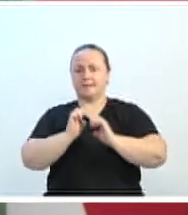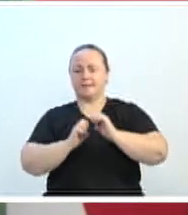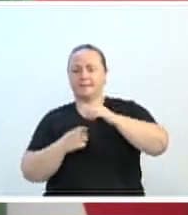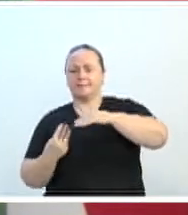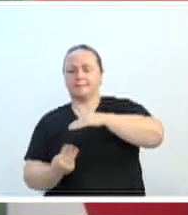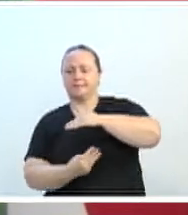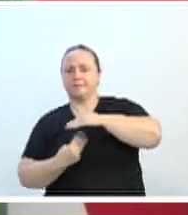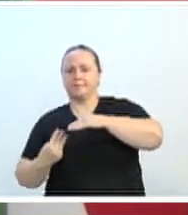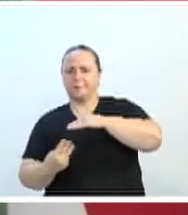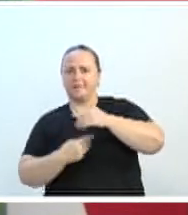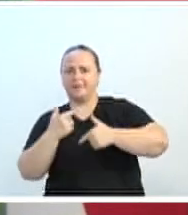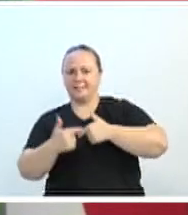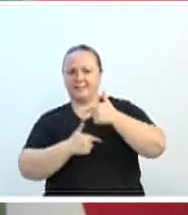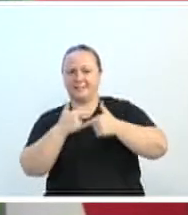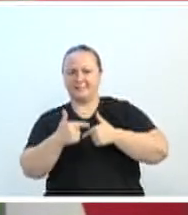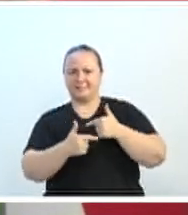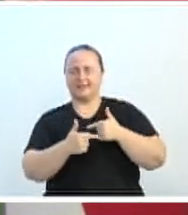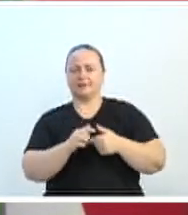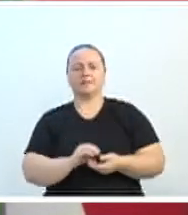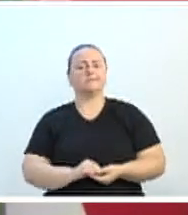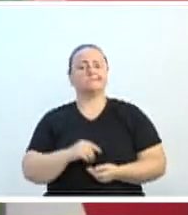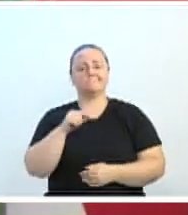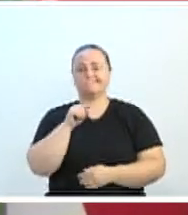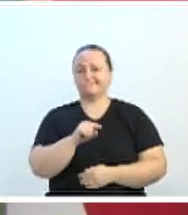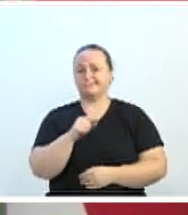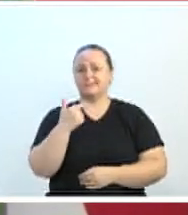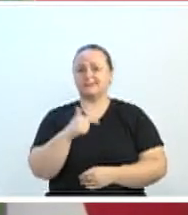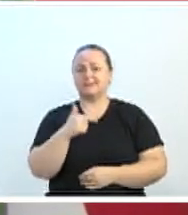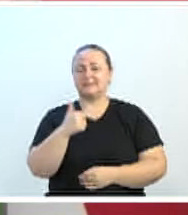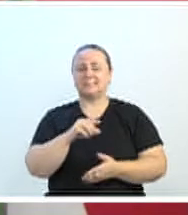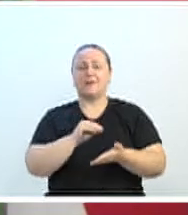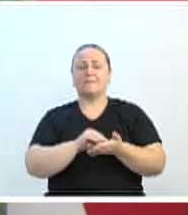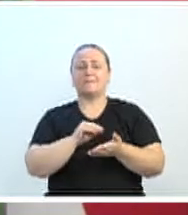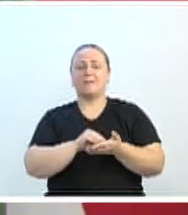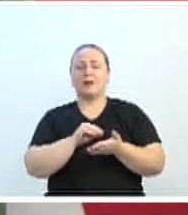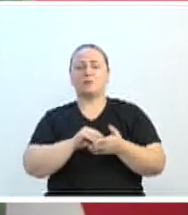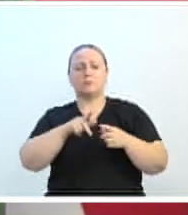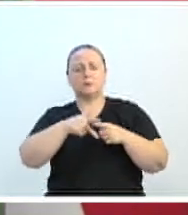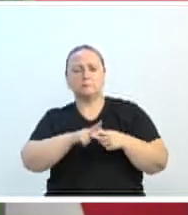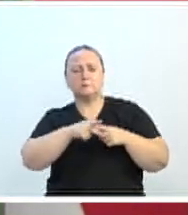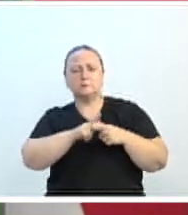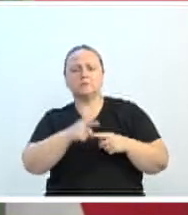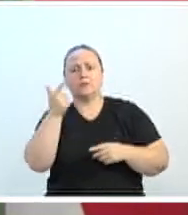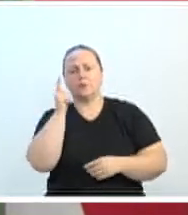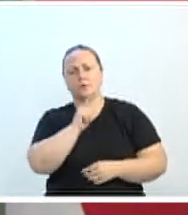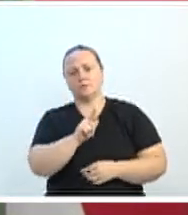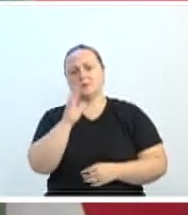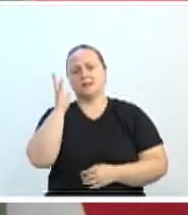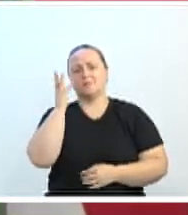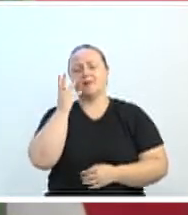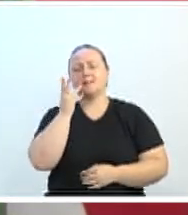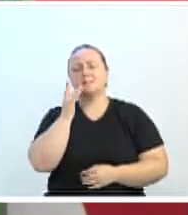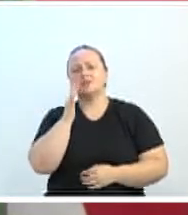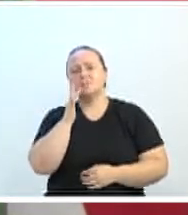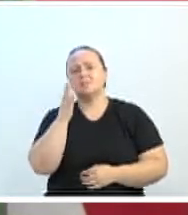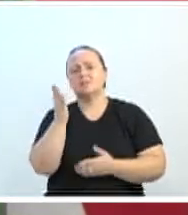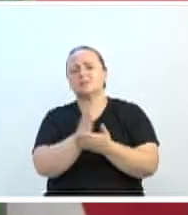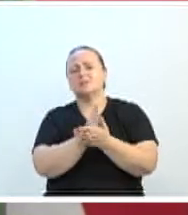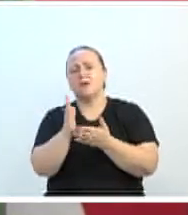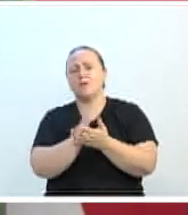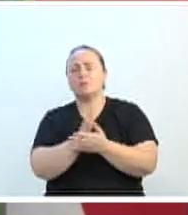para a Prefeitura, não tem ainda esta peça, ou seja, vai levar alguns dias até isso estar disponível, então